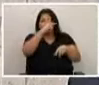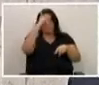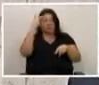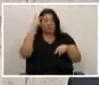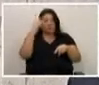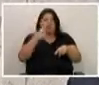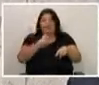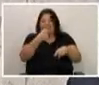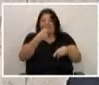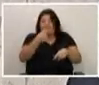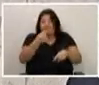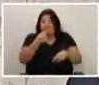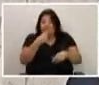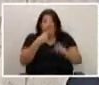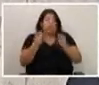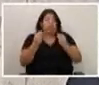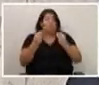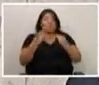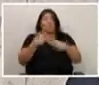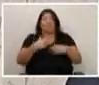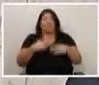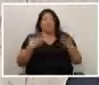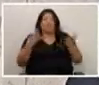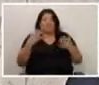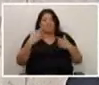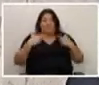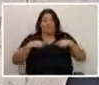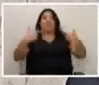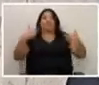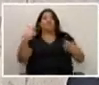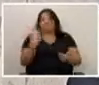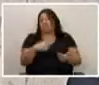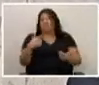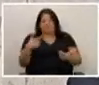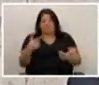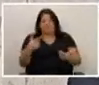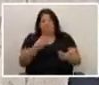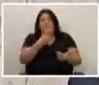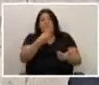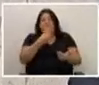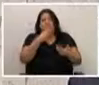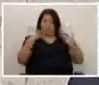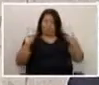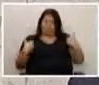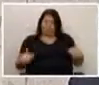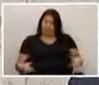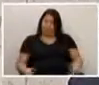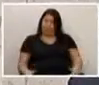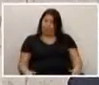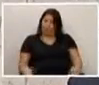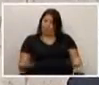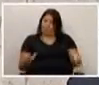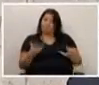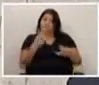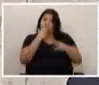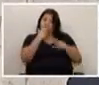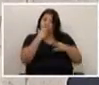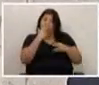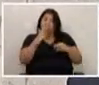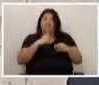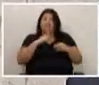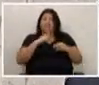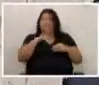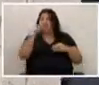dopadas. Por isso é que foram mortas daquela maneira sem reação. Como o menino estava vestido, chegou a informação de que possivelmente ele tivesse